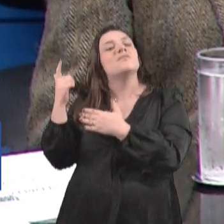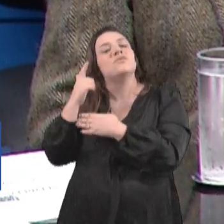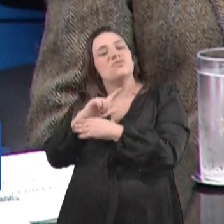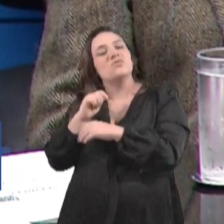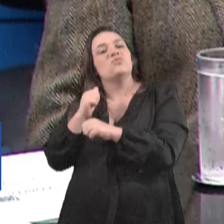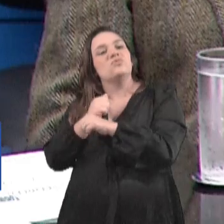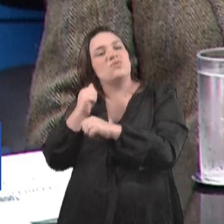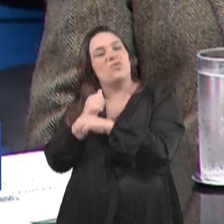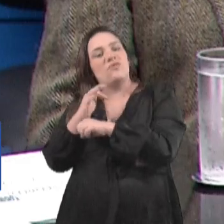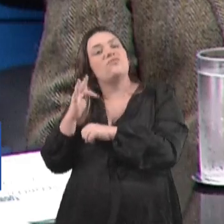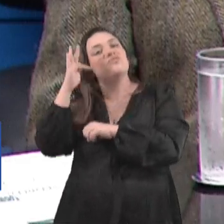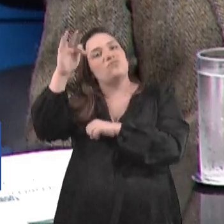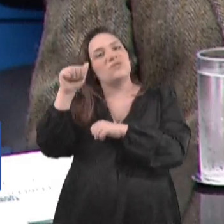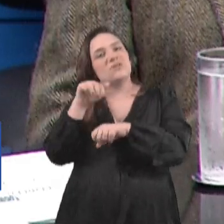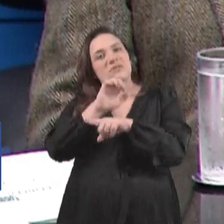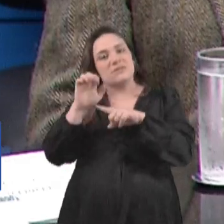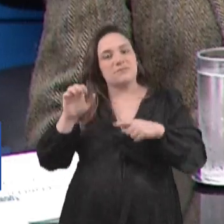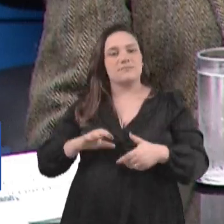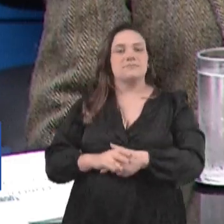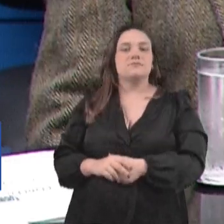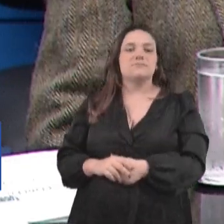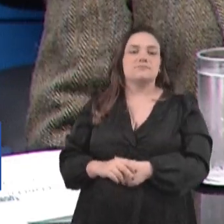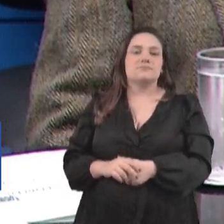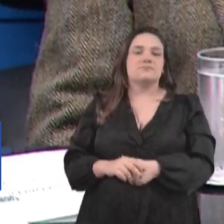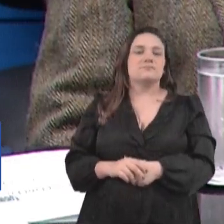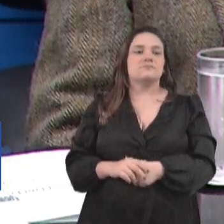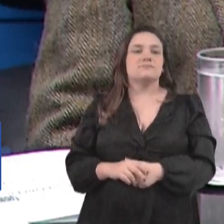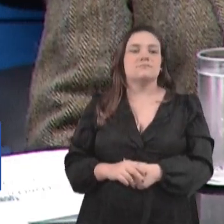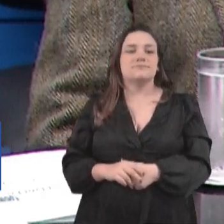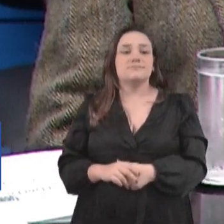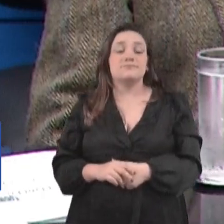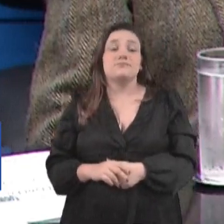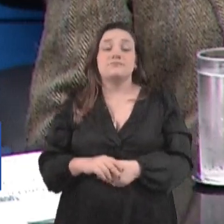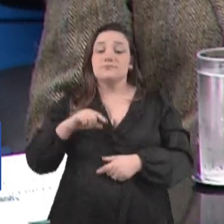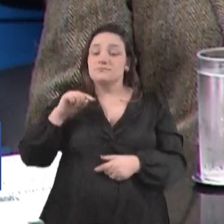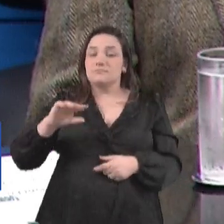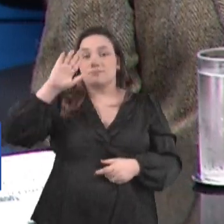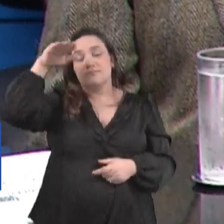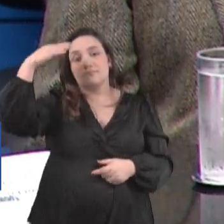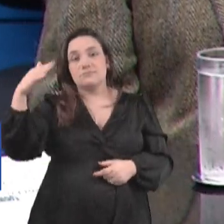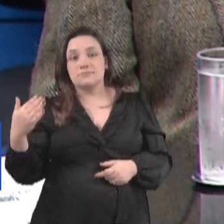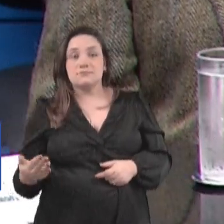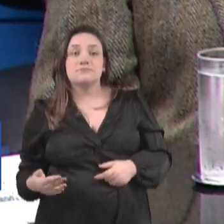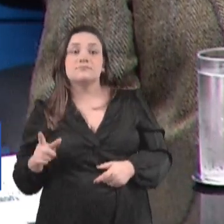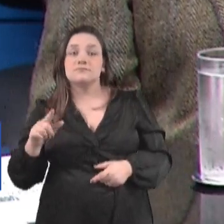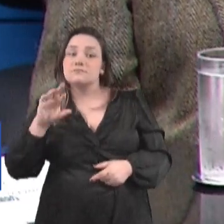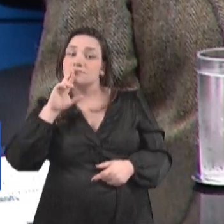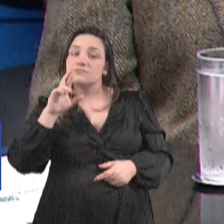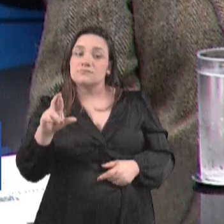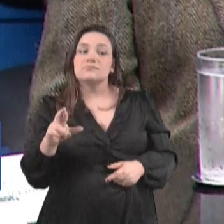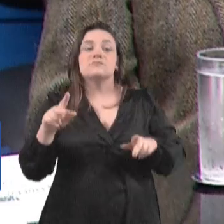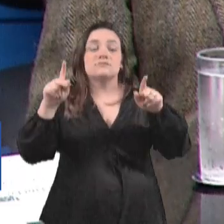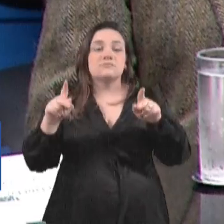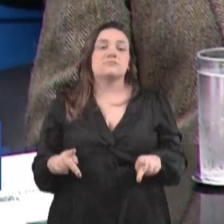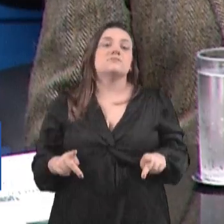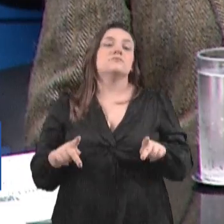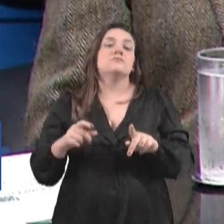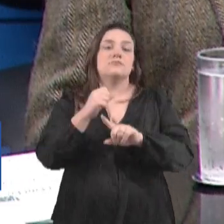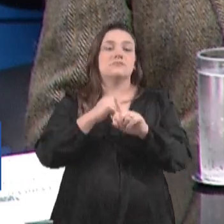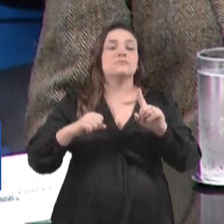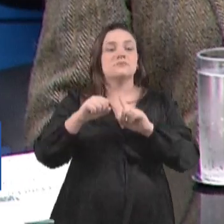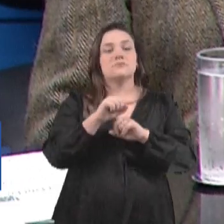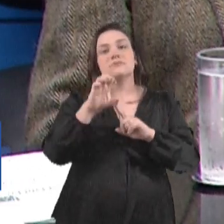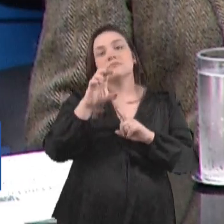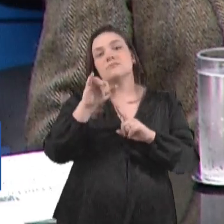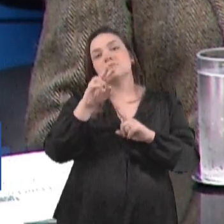o futuro deste Estado. Esta cerimônia é fruto também de um movimento legítimo da sociedade